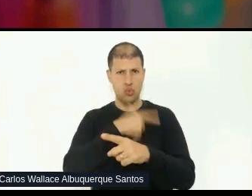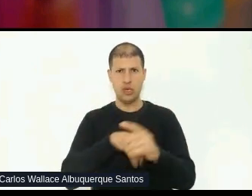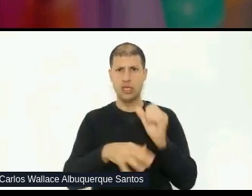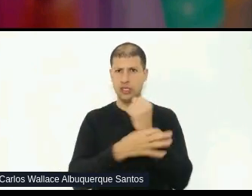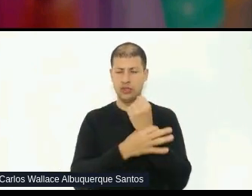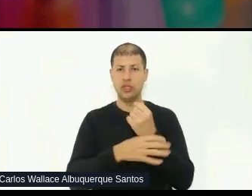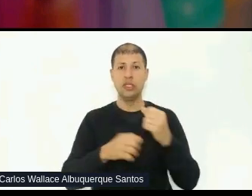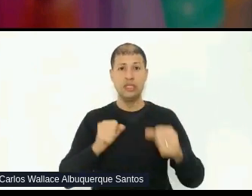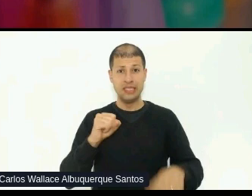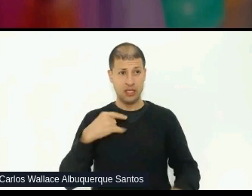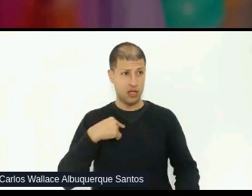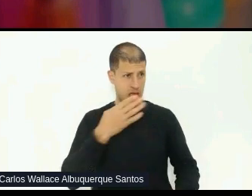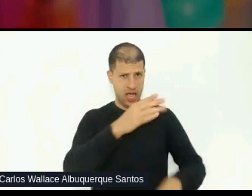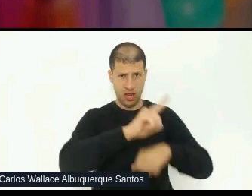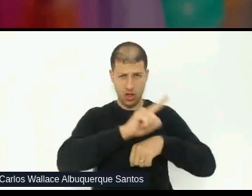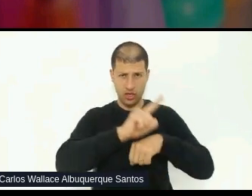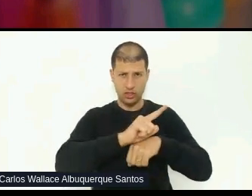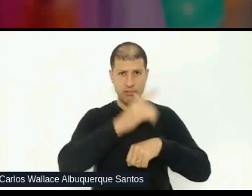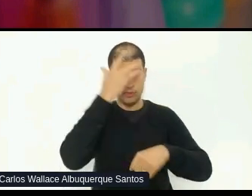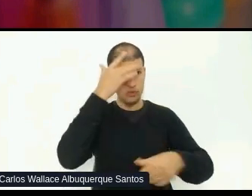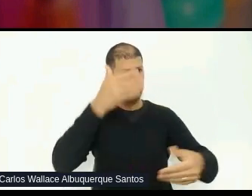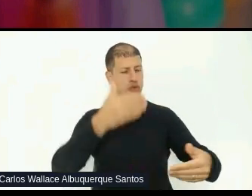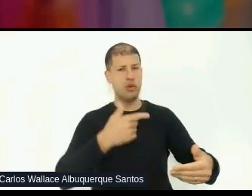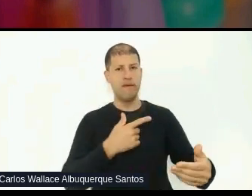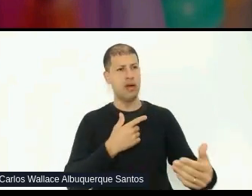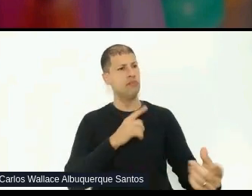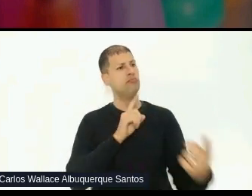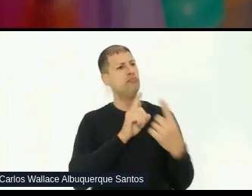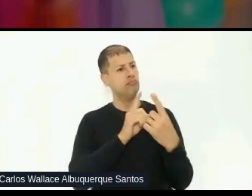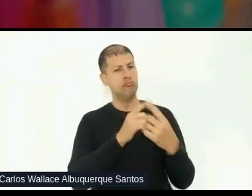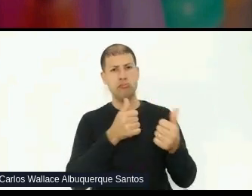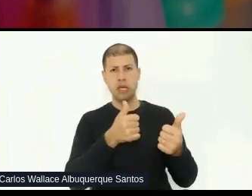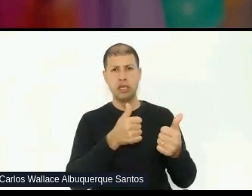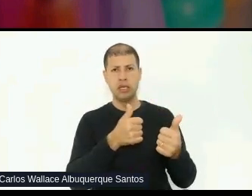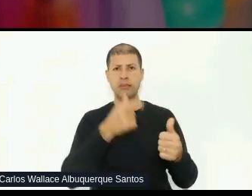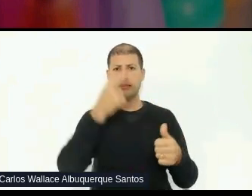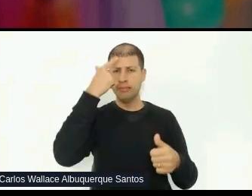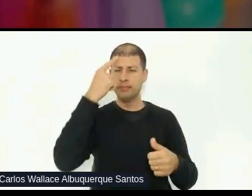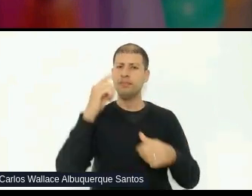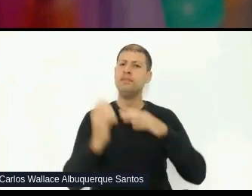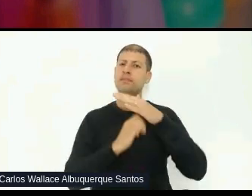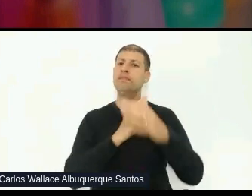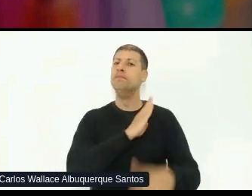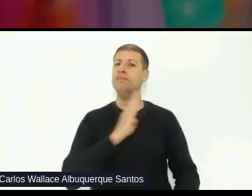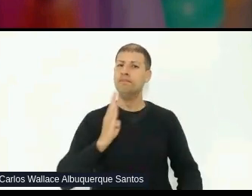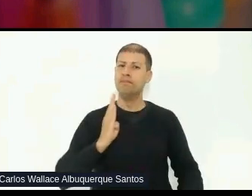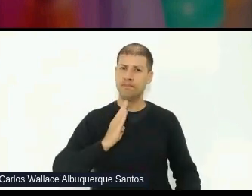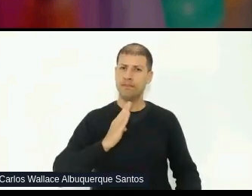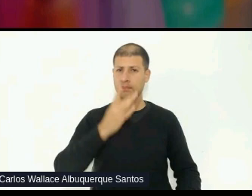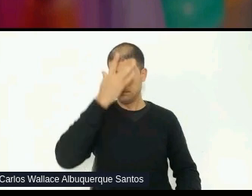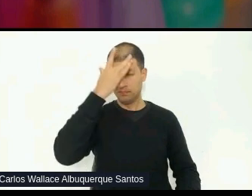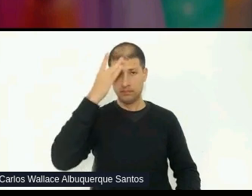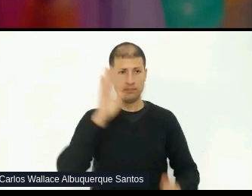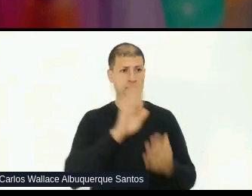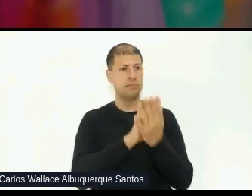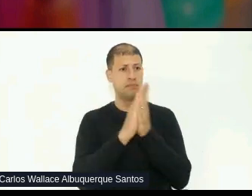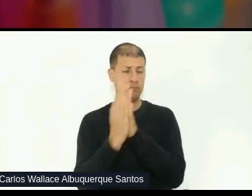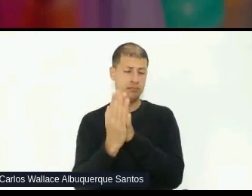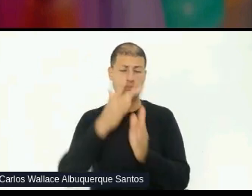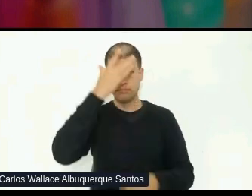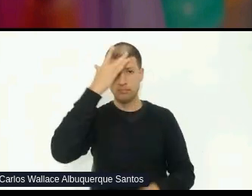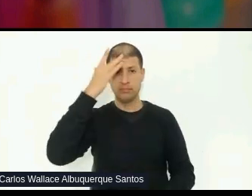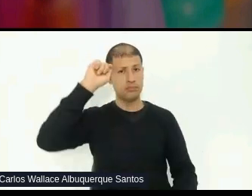na loja, eu vou ser bem atendido, por exemplo. Pega uma empresa boticário. Se uma pessoa trans, se uma pessoa negra, se uma